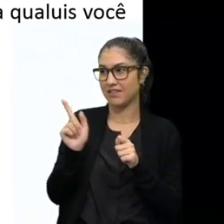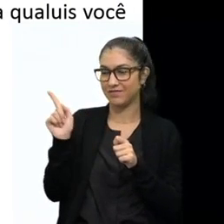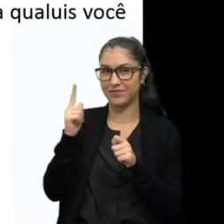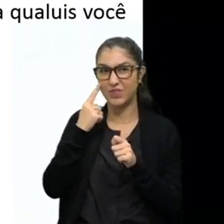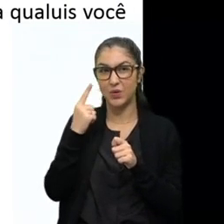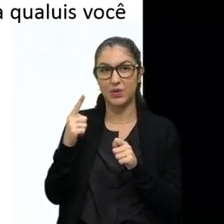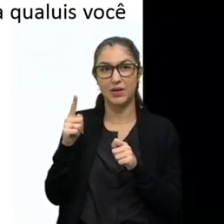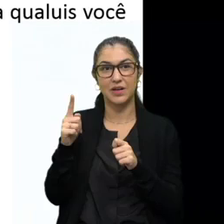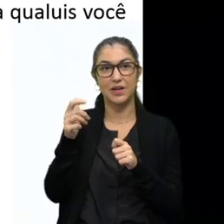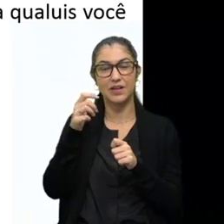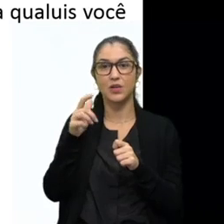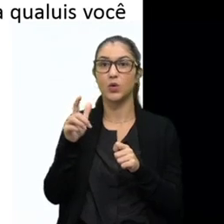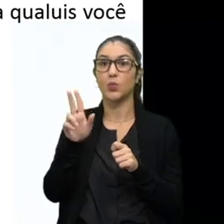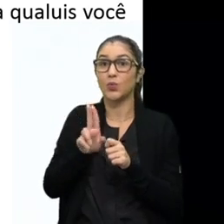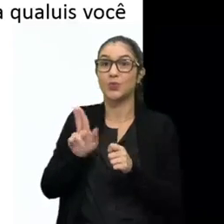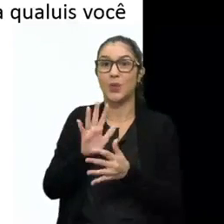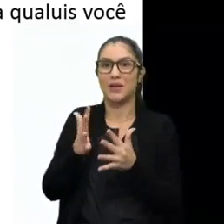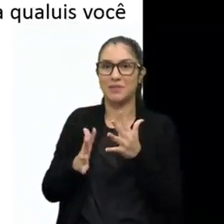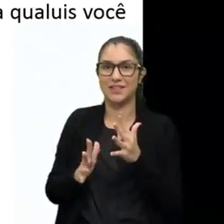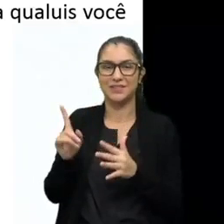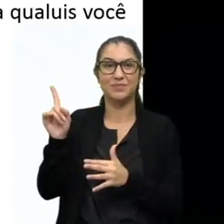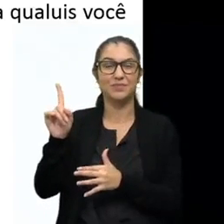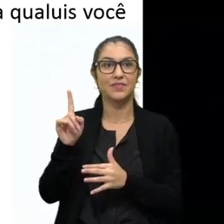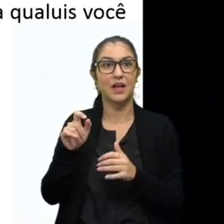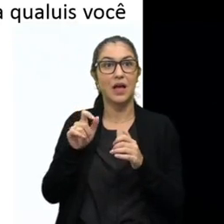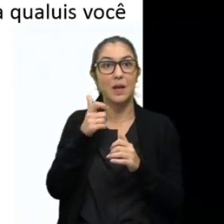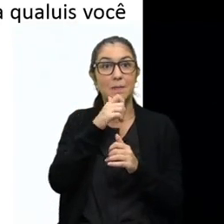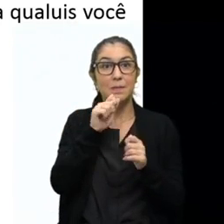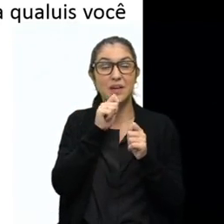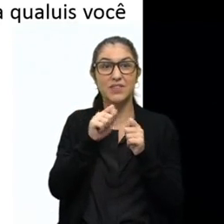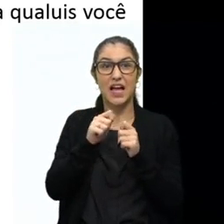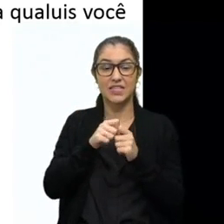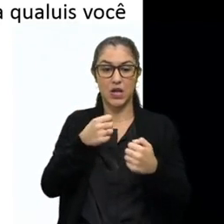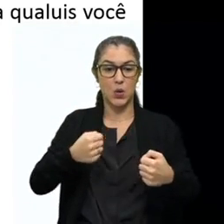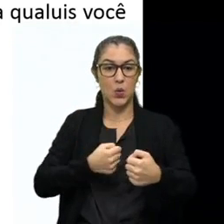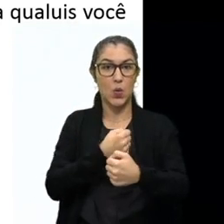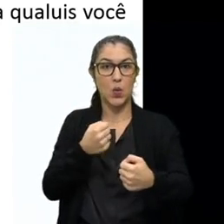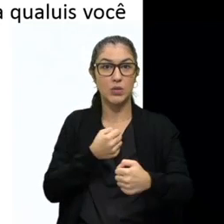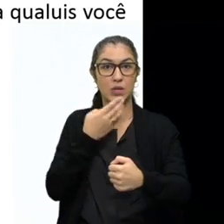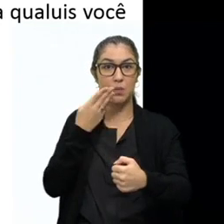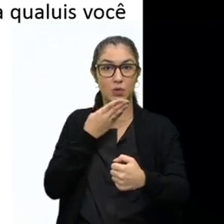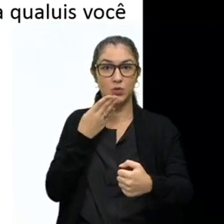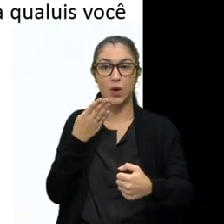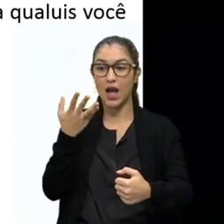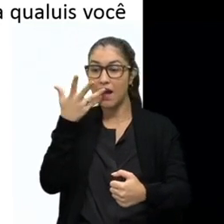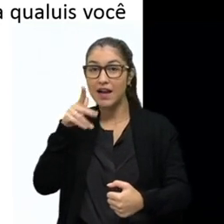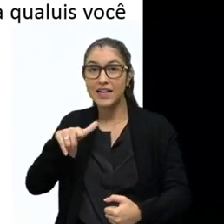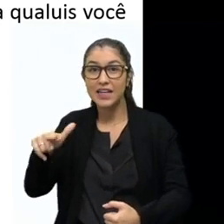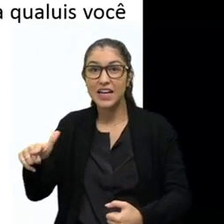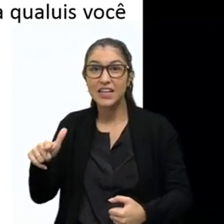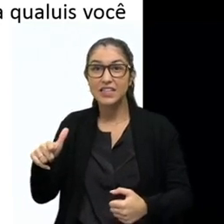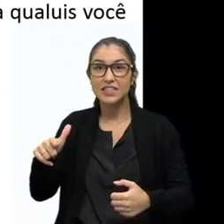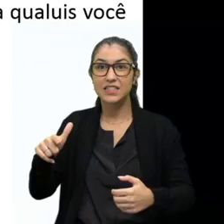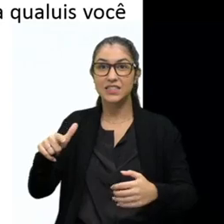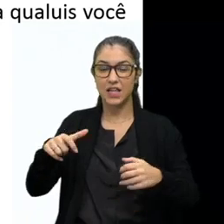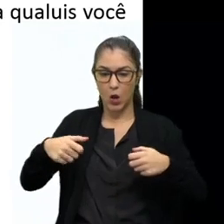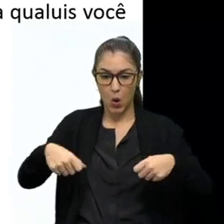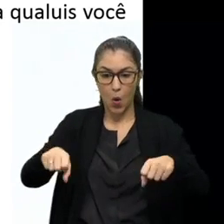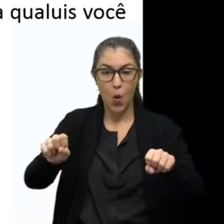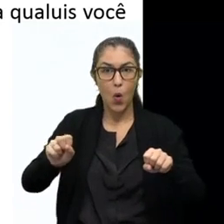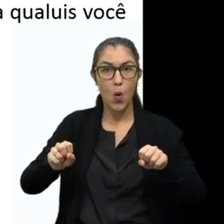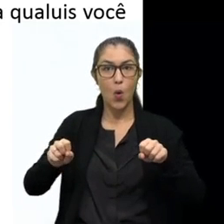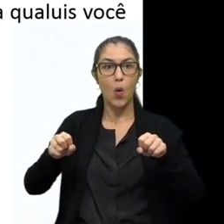no infinitivo, ele usou libras aqui. A mãe fazer cozinha biscoito. A criança rolo,